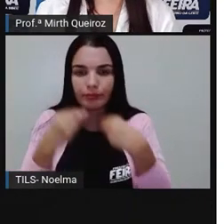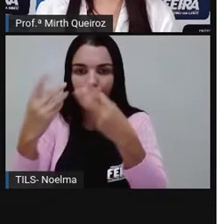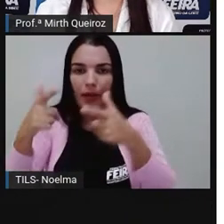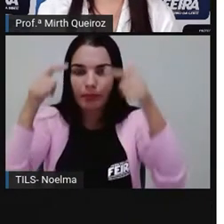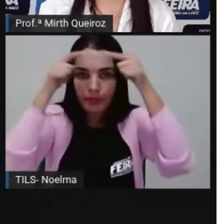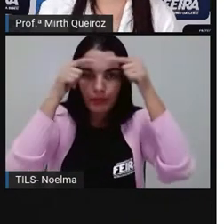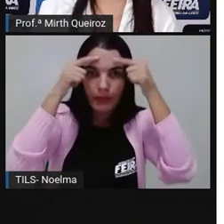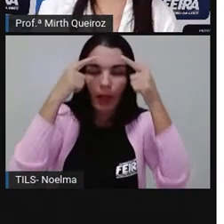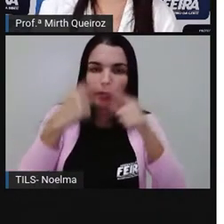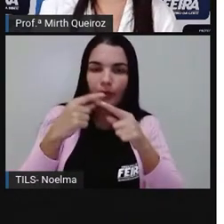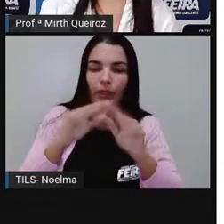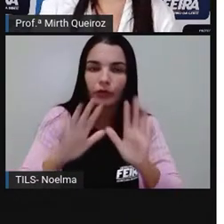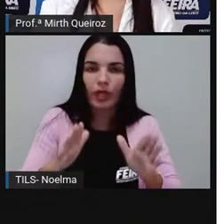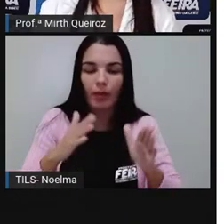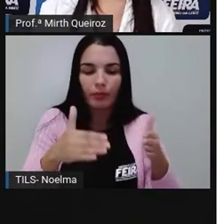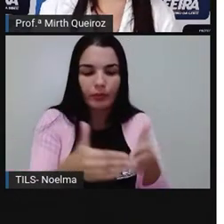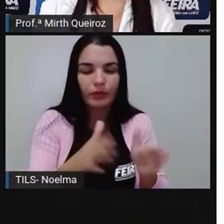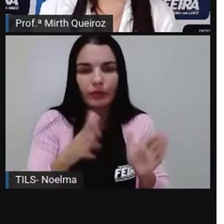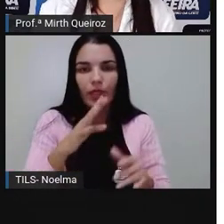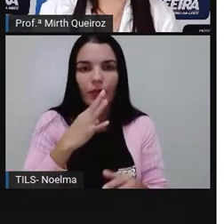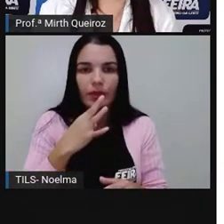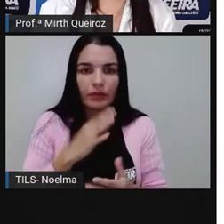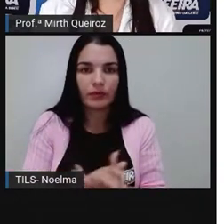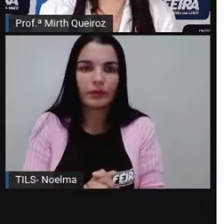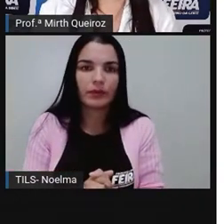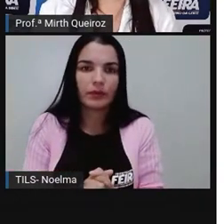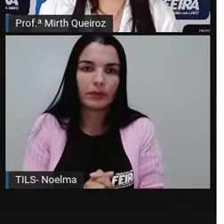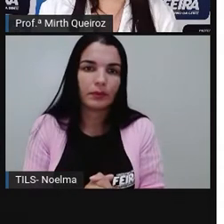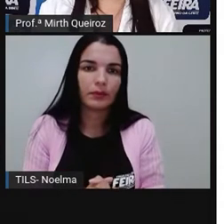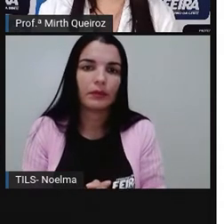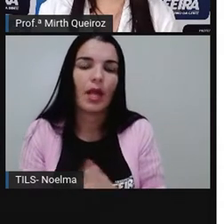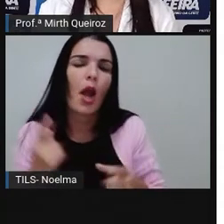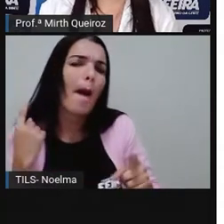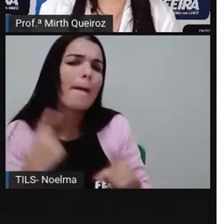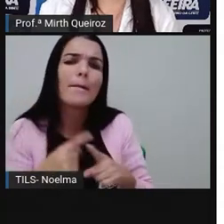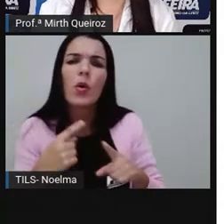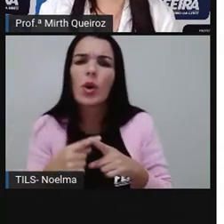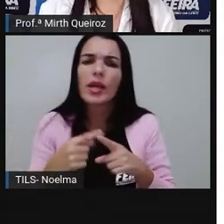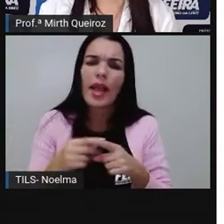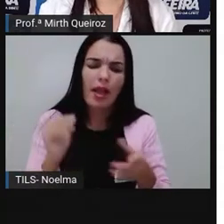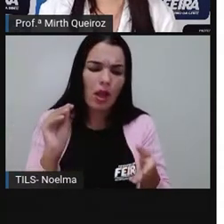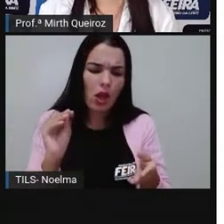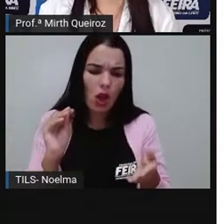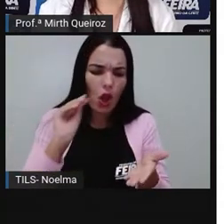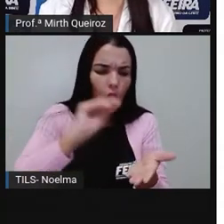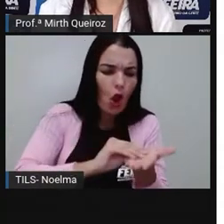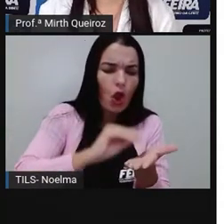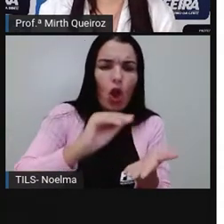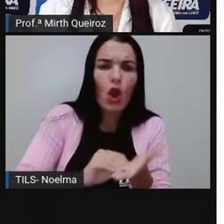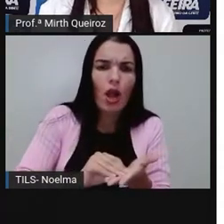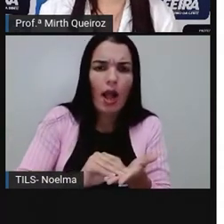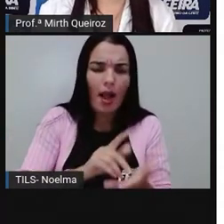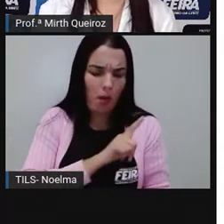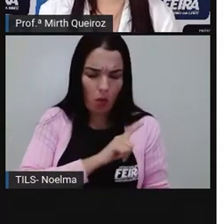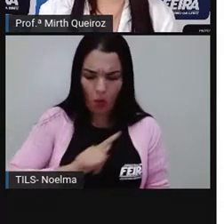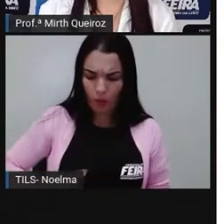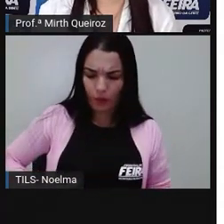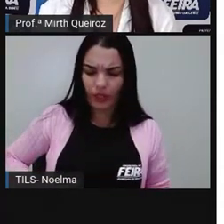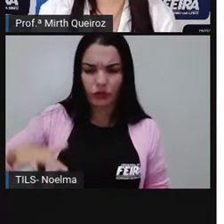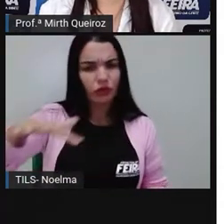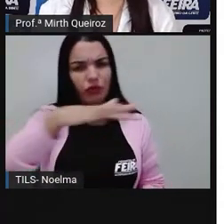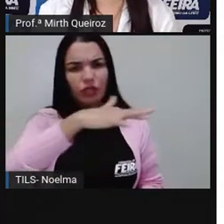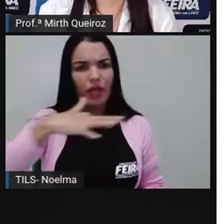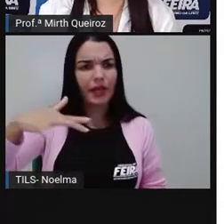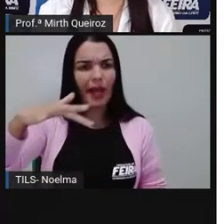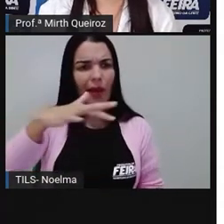Justamente pelos motivos que a gente falou inicialmente. Por que implantar o governo geral? Por que se